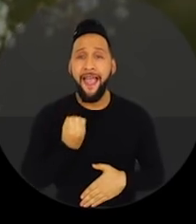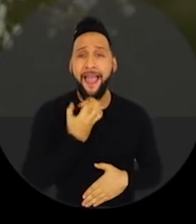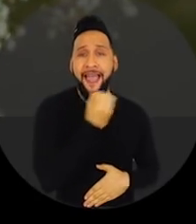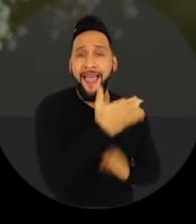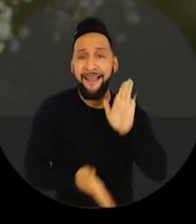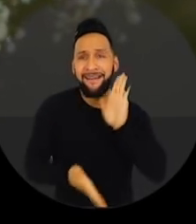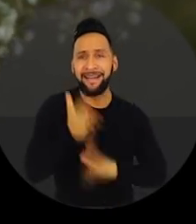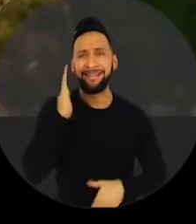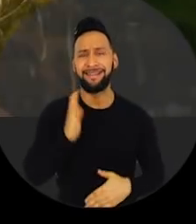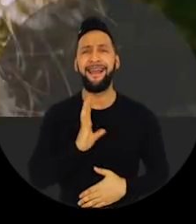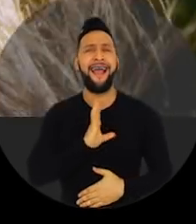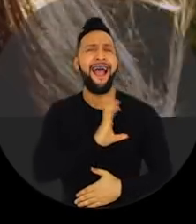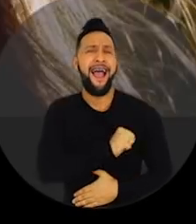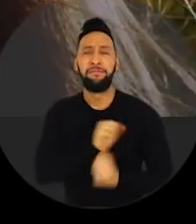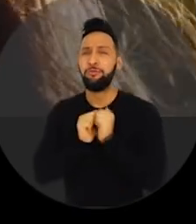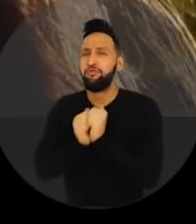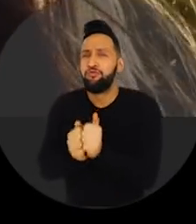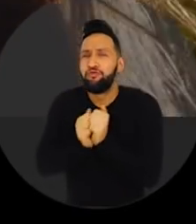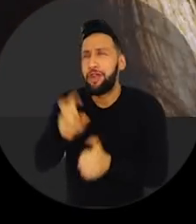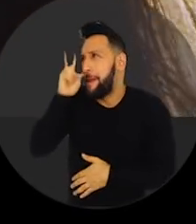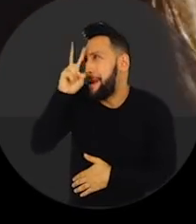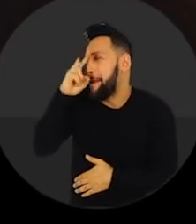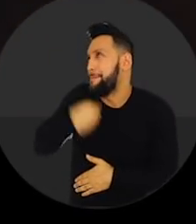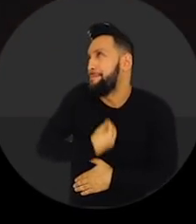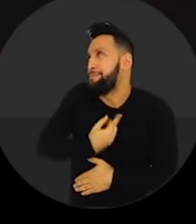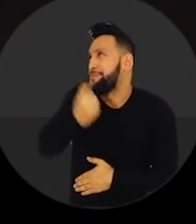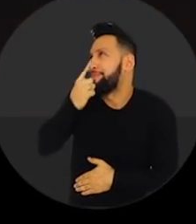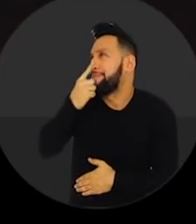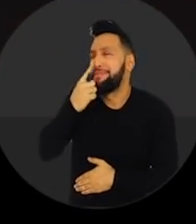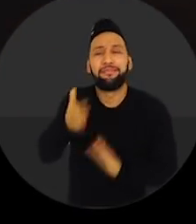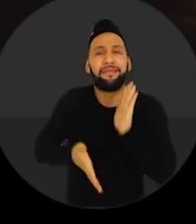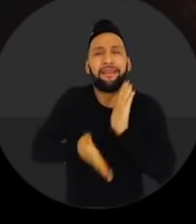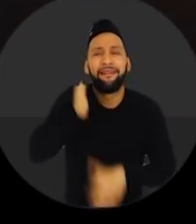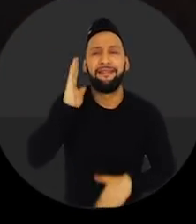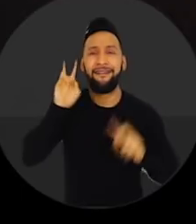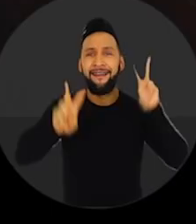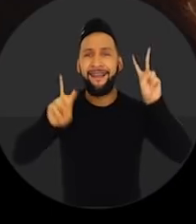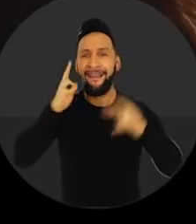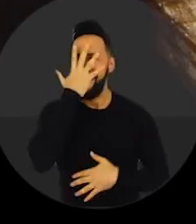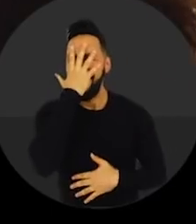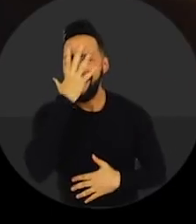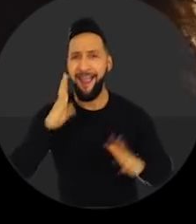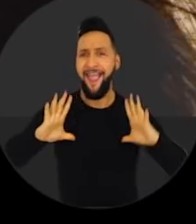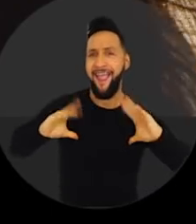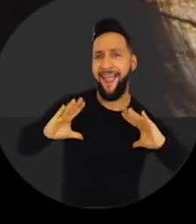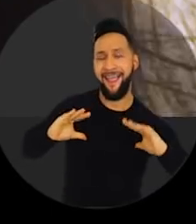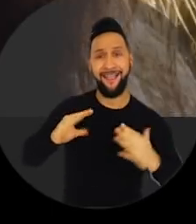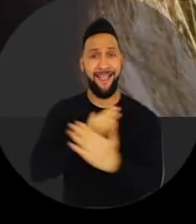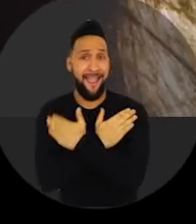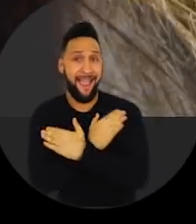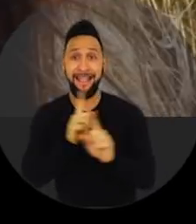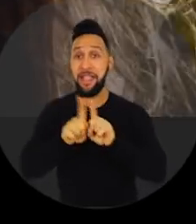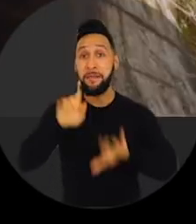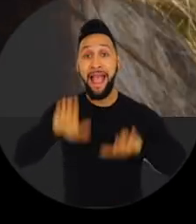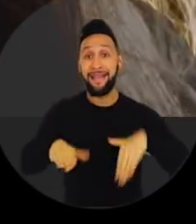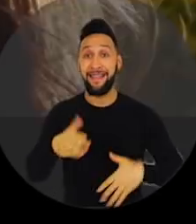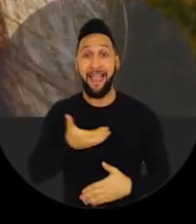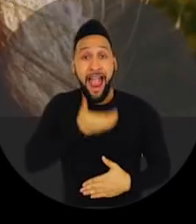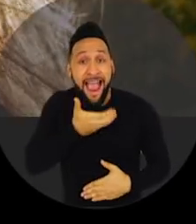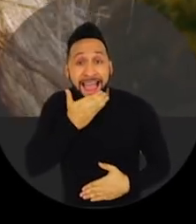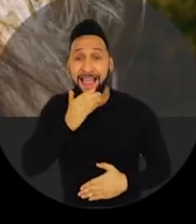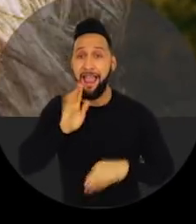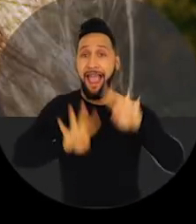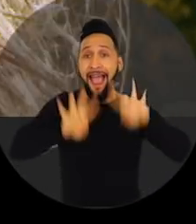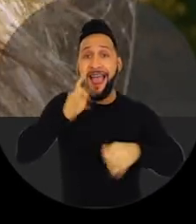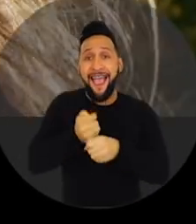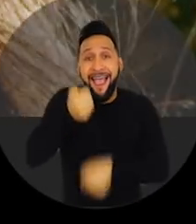imaginar. Desde que eu me entendo por gente, viajei com ele no carnaval, nos feriados, nas festas de fim de ano, e tudo